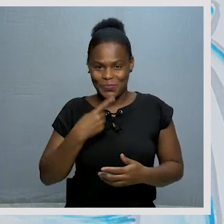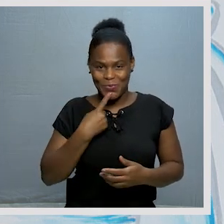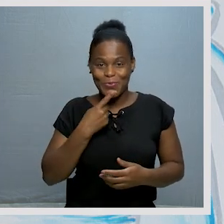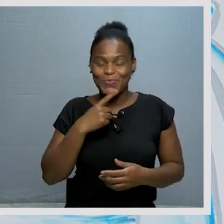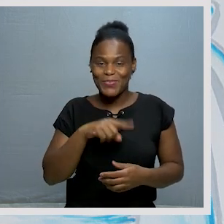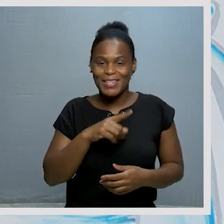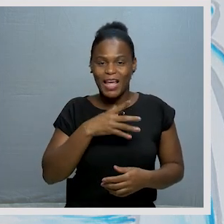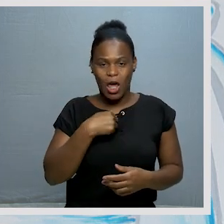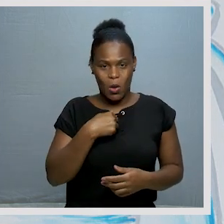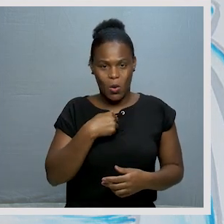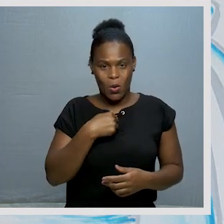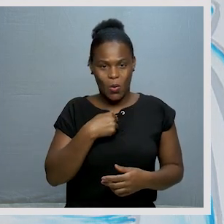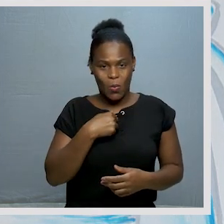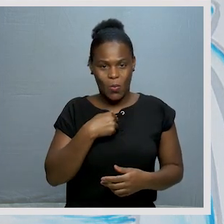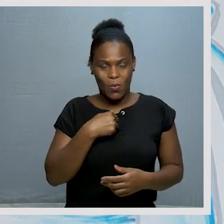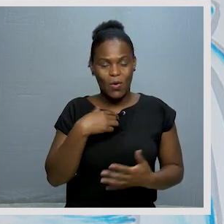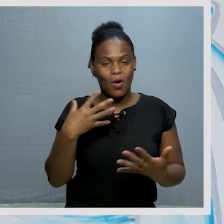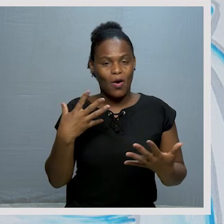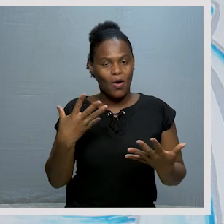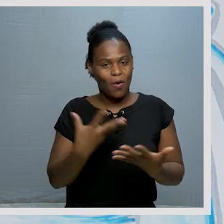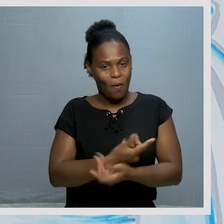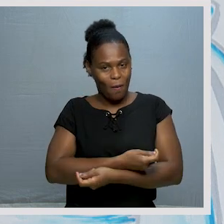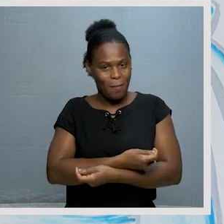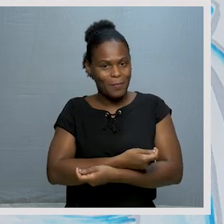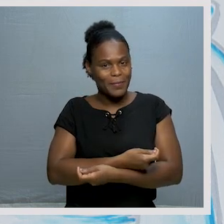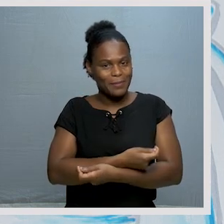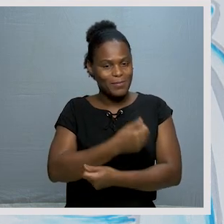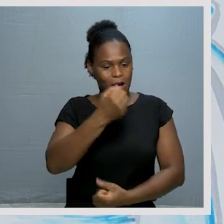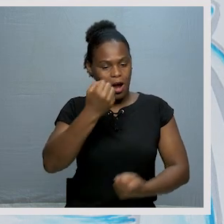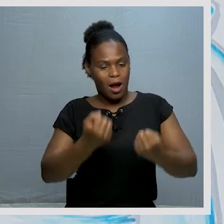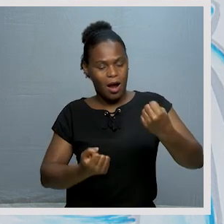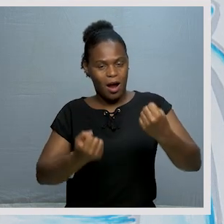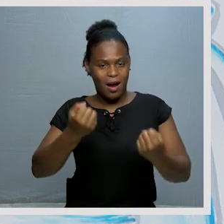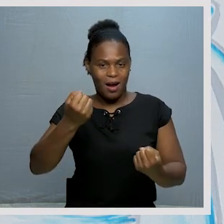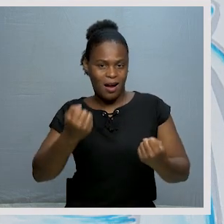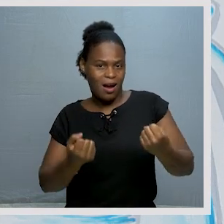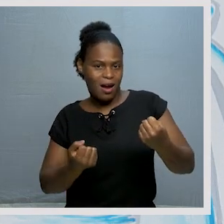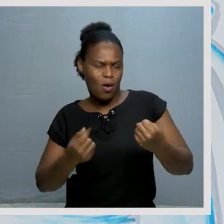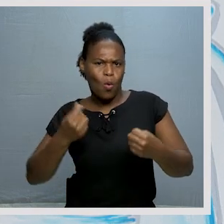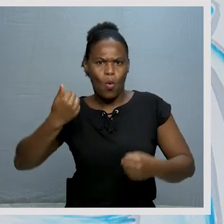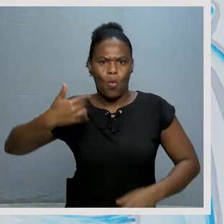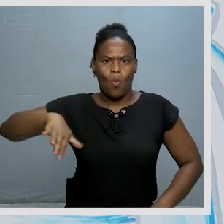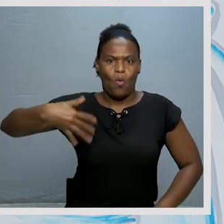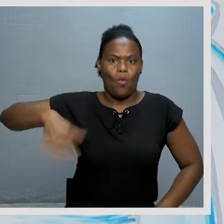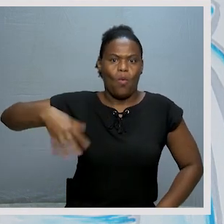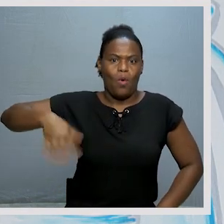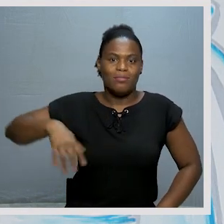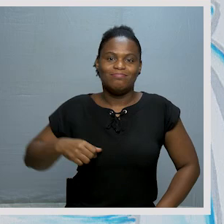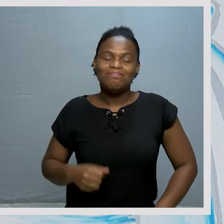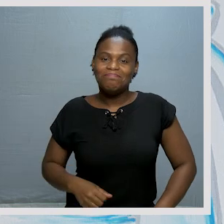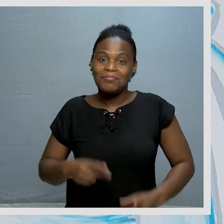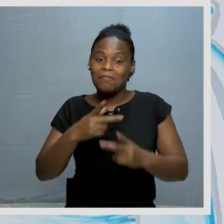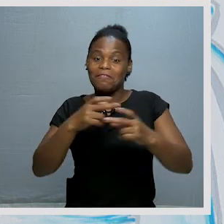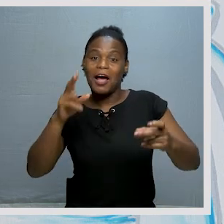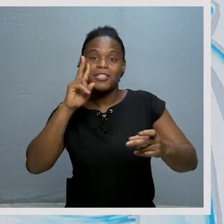comigo? Eu comprei um carro muito caro.